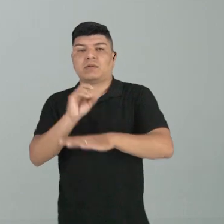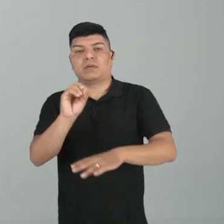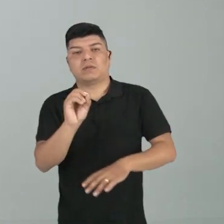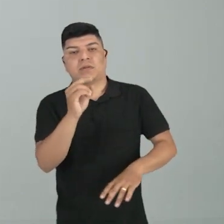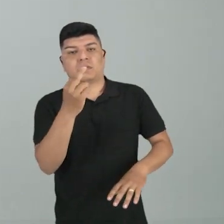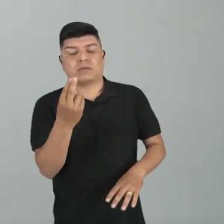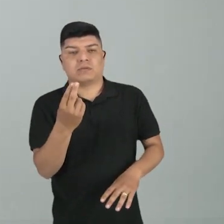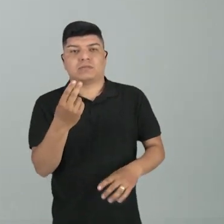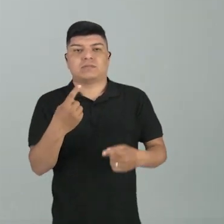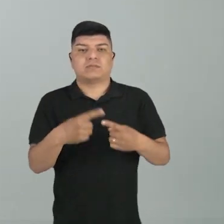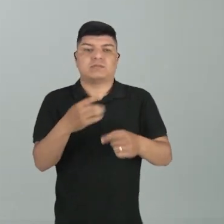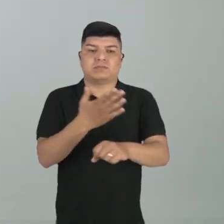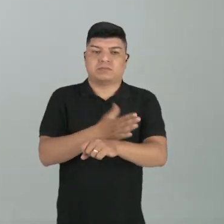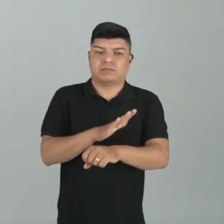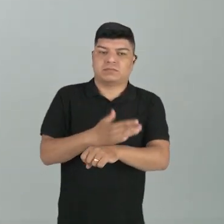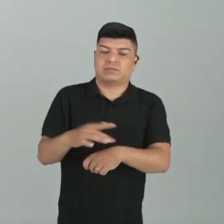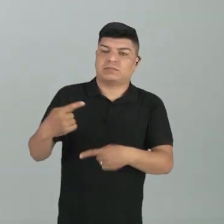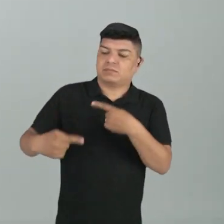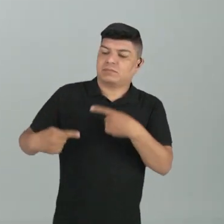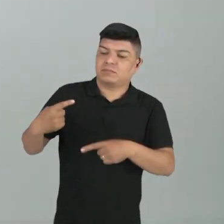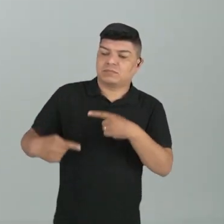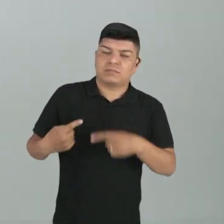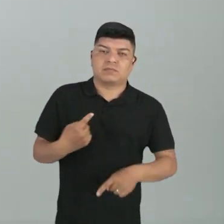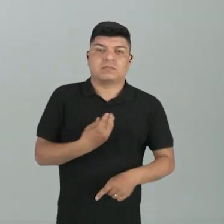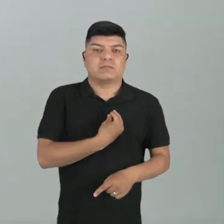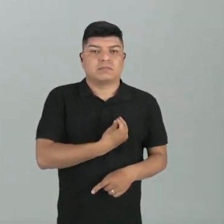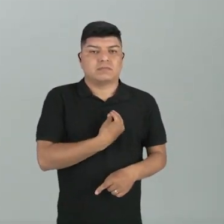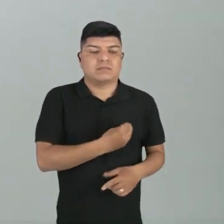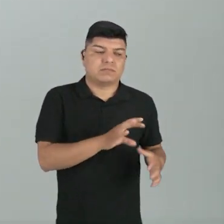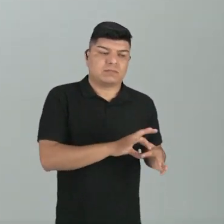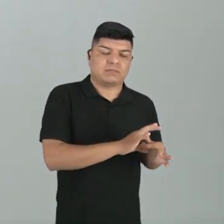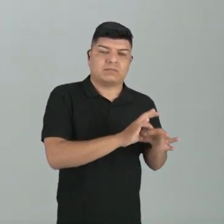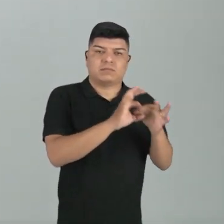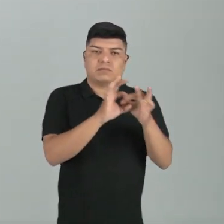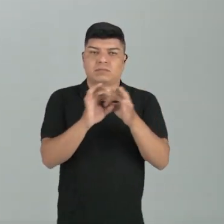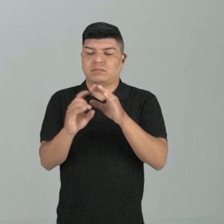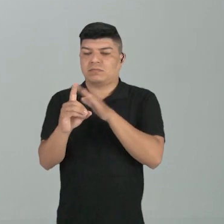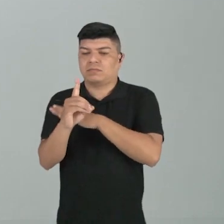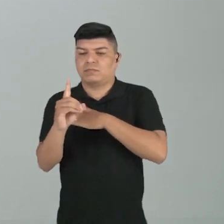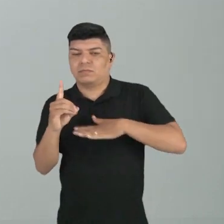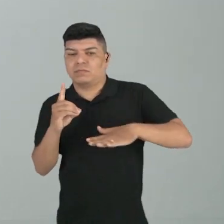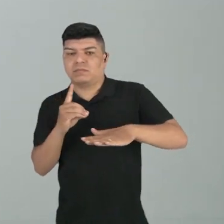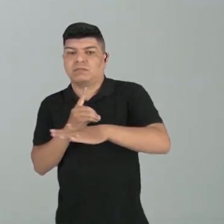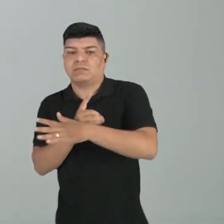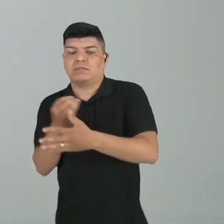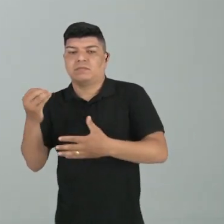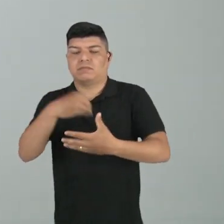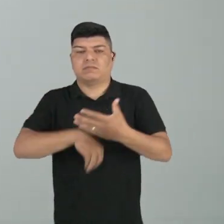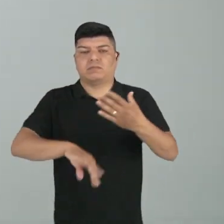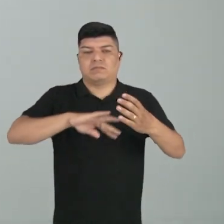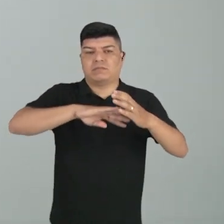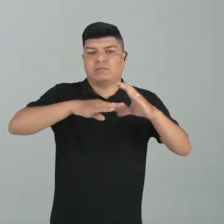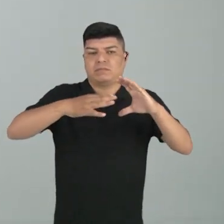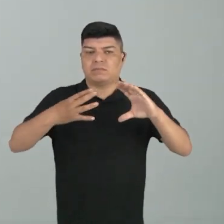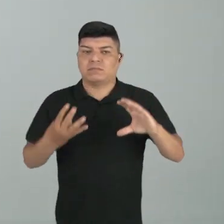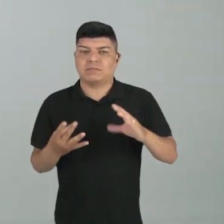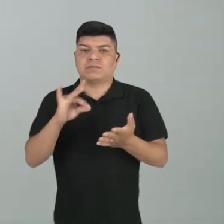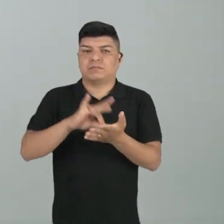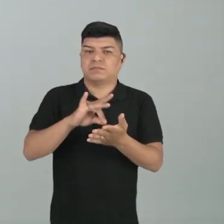dizer, a prática política existente no contexto social dentro das características que ela